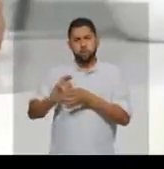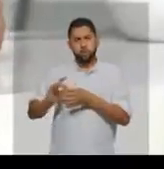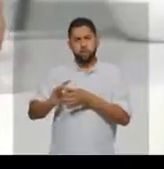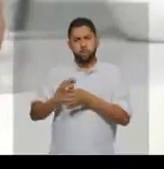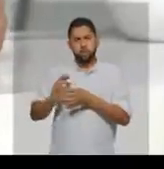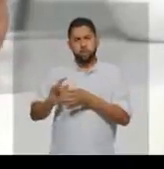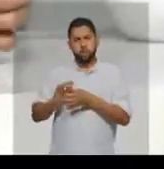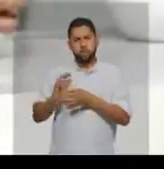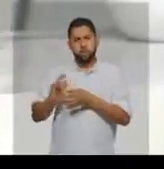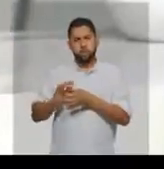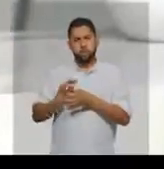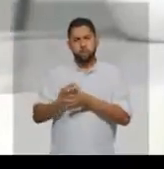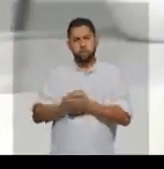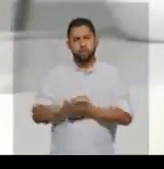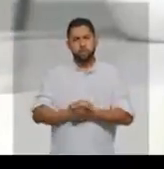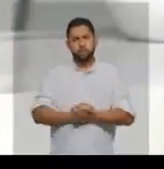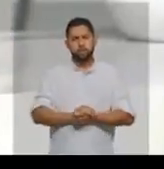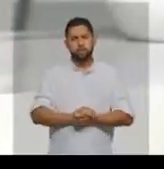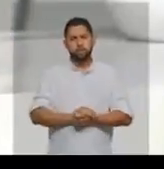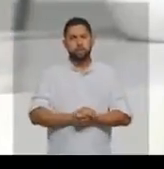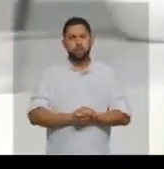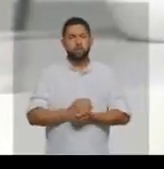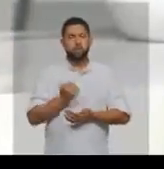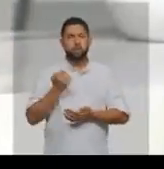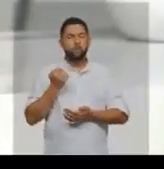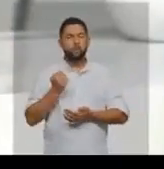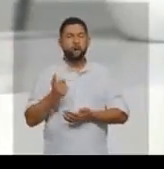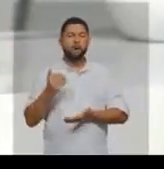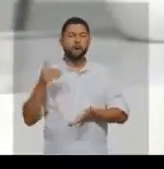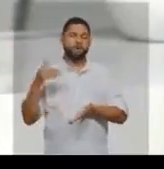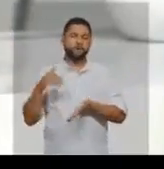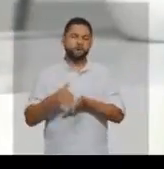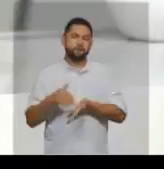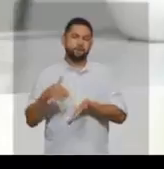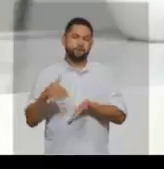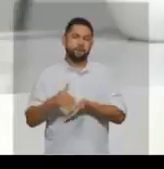do comprimido, praticamente finalizando.